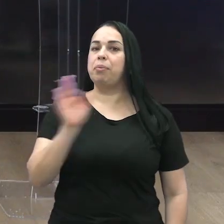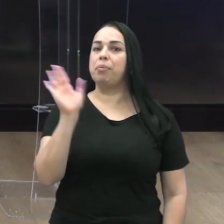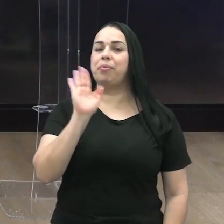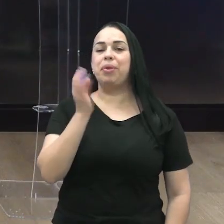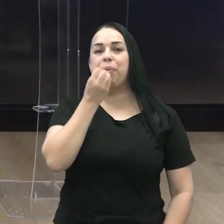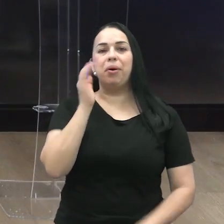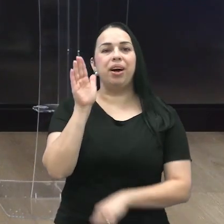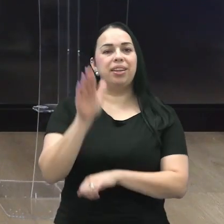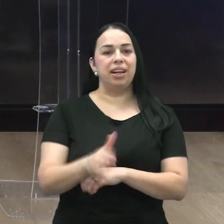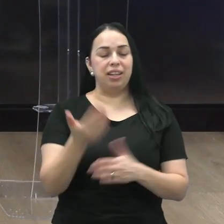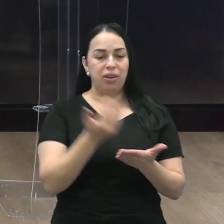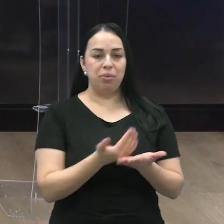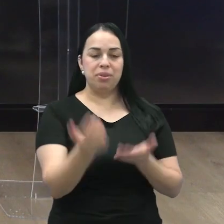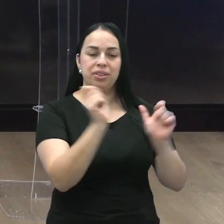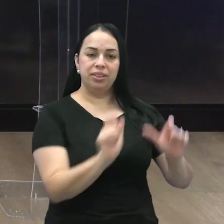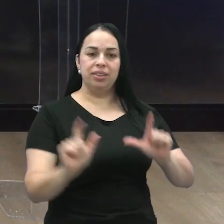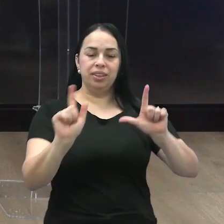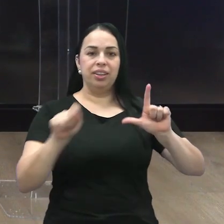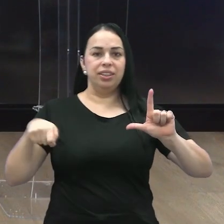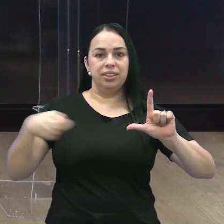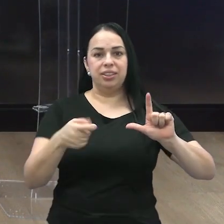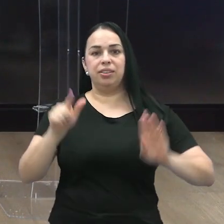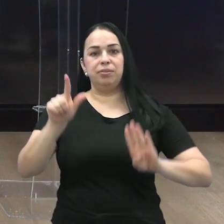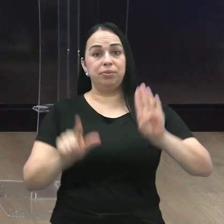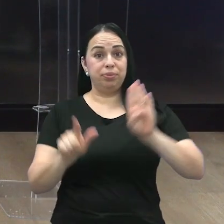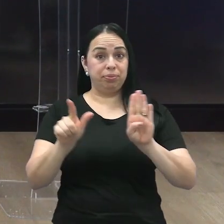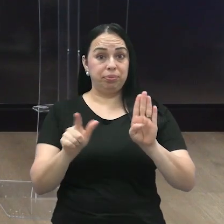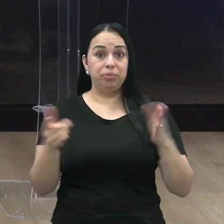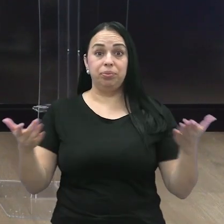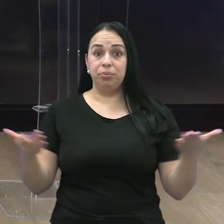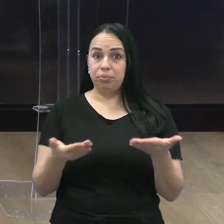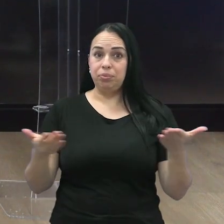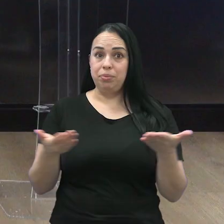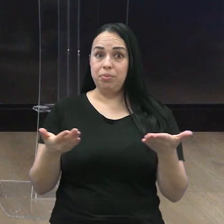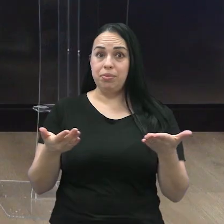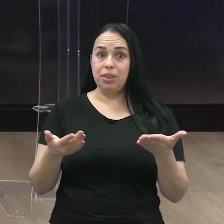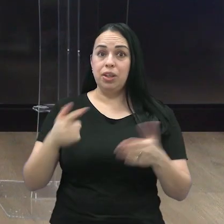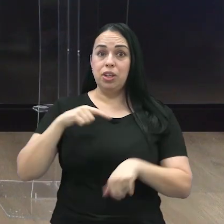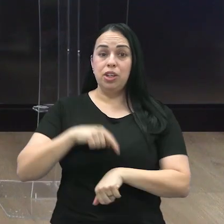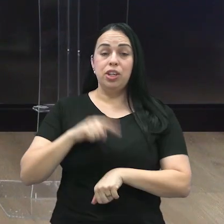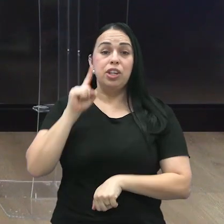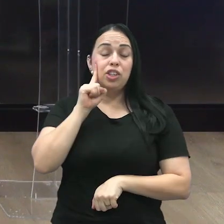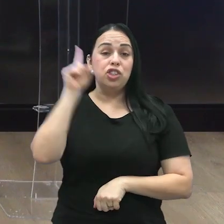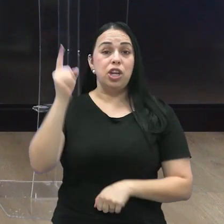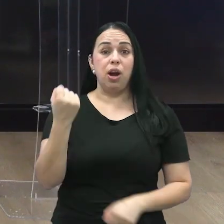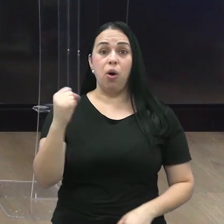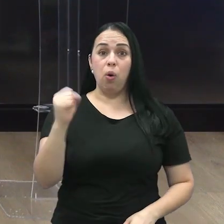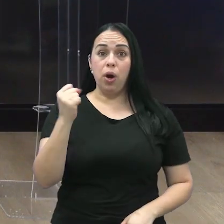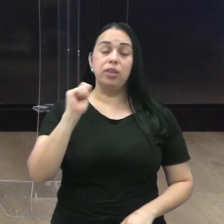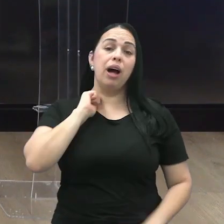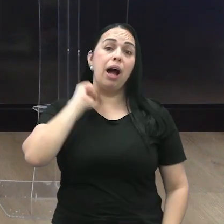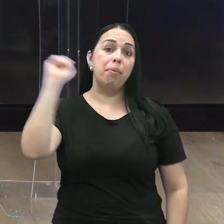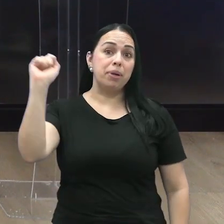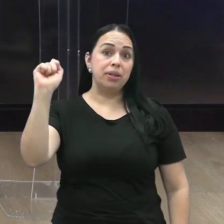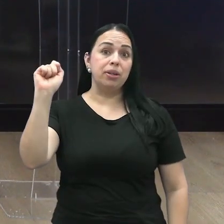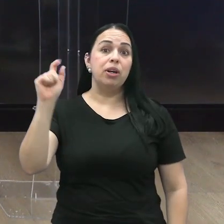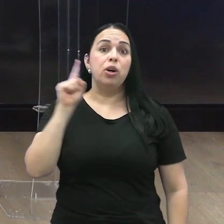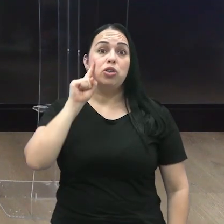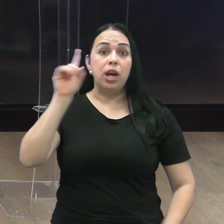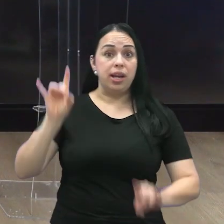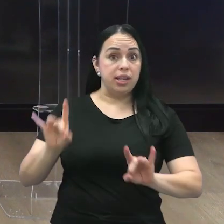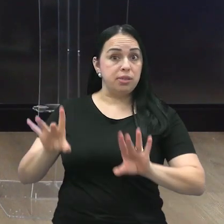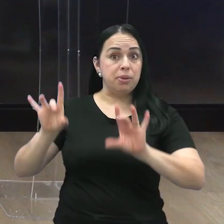Ótima tarde para você. Está no ar o Boletim Legislativo. Hoje, 8 de abril, Dia Mundial de Luta